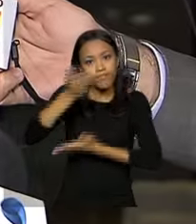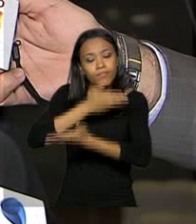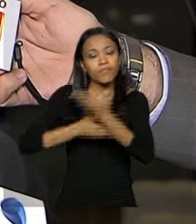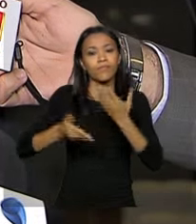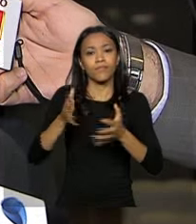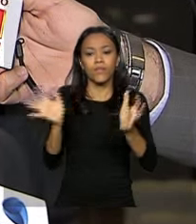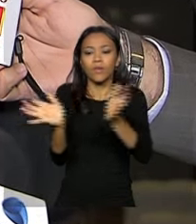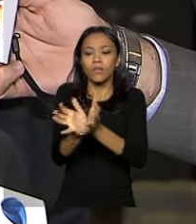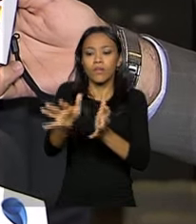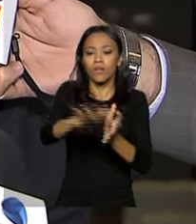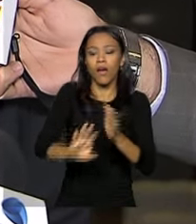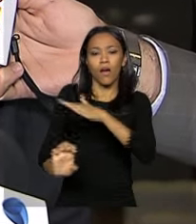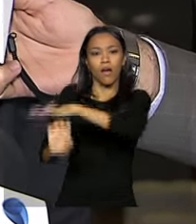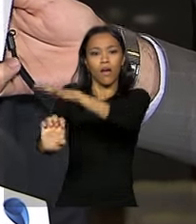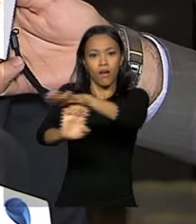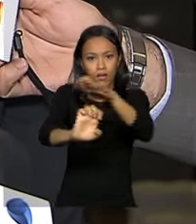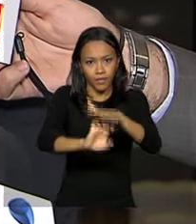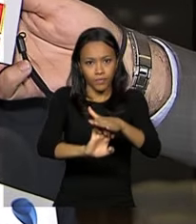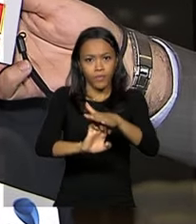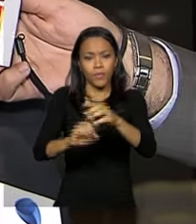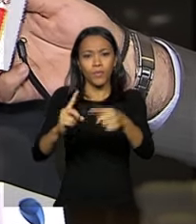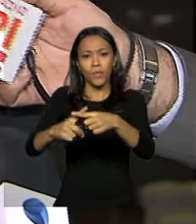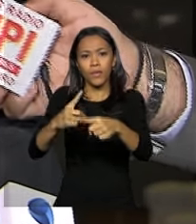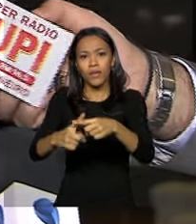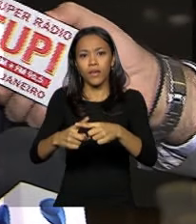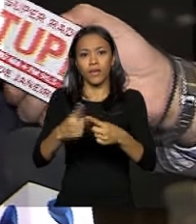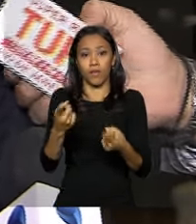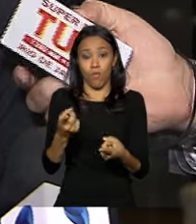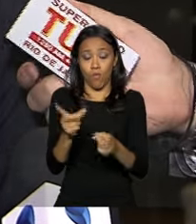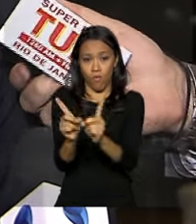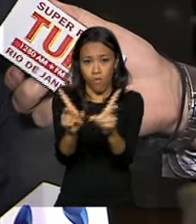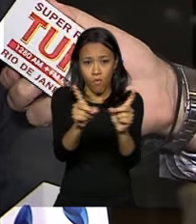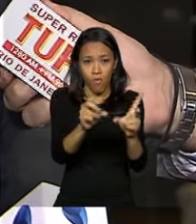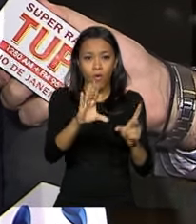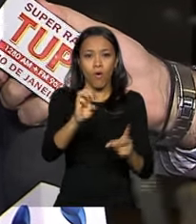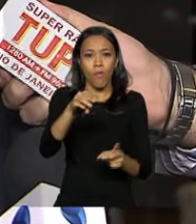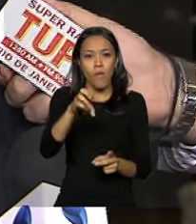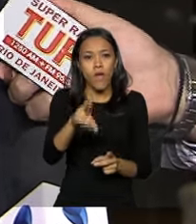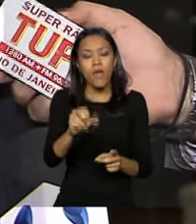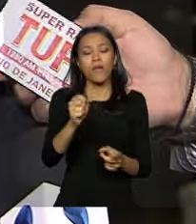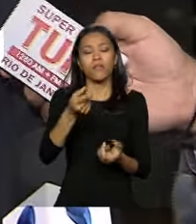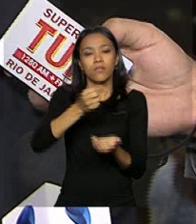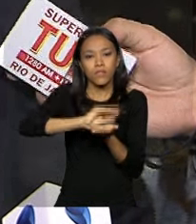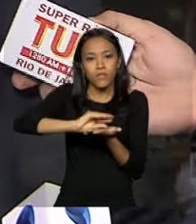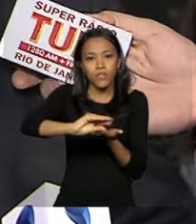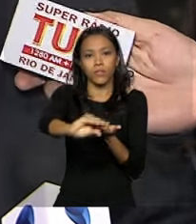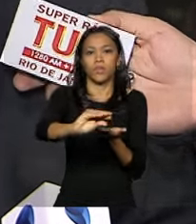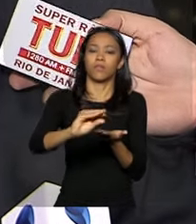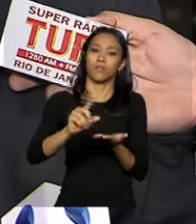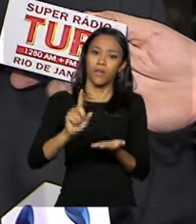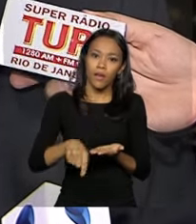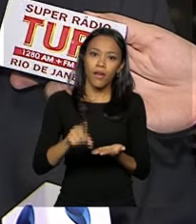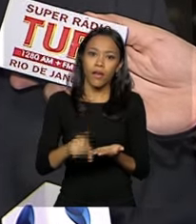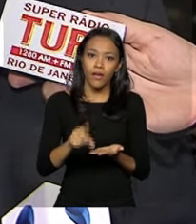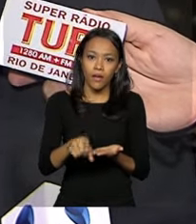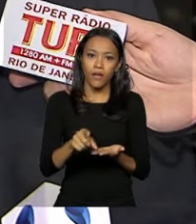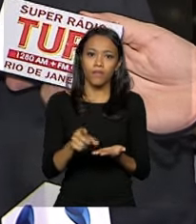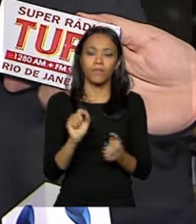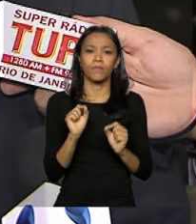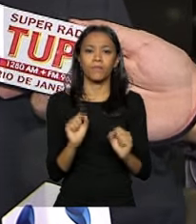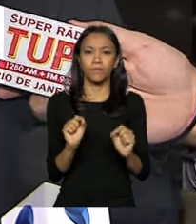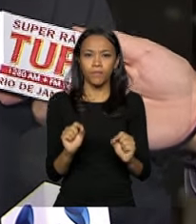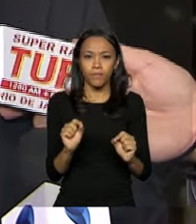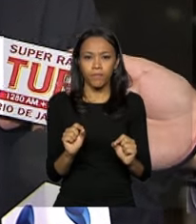setor privado. Porque, em última instância, o comércio, os investimentos, etc., são, de alguma